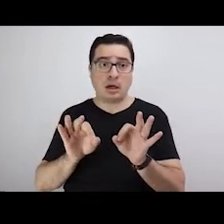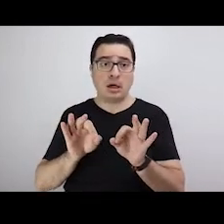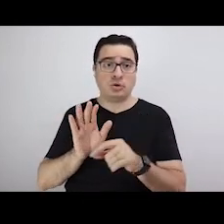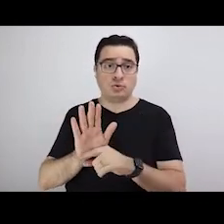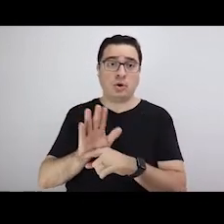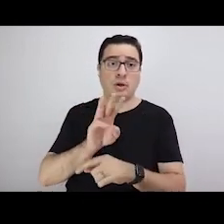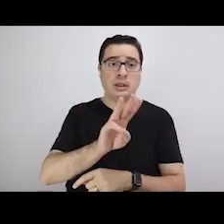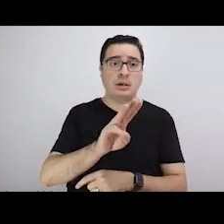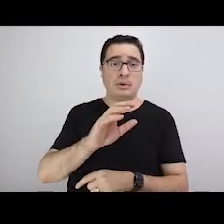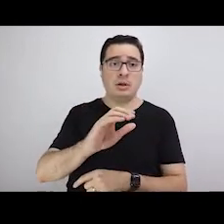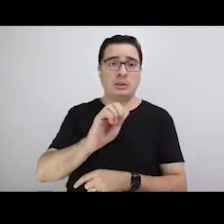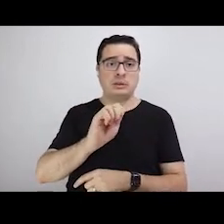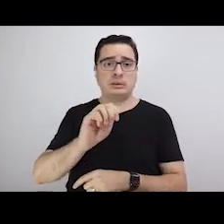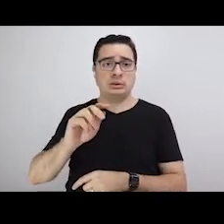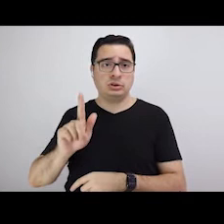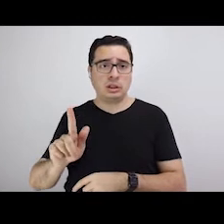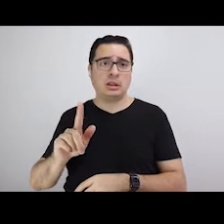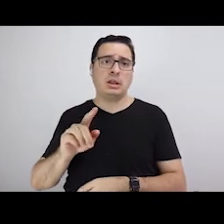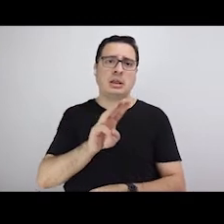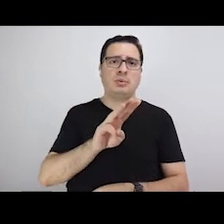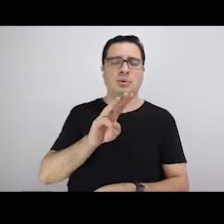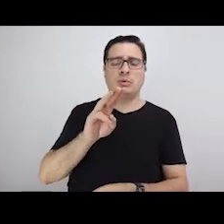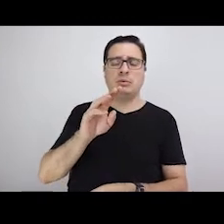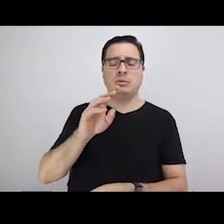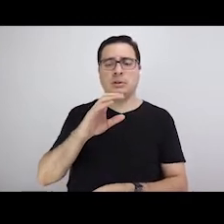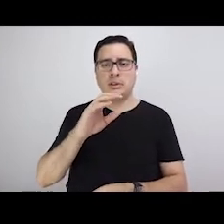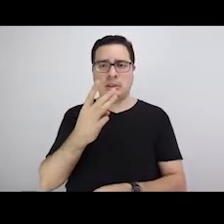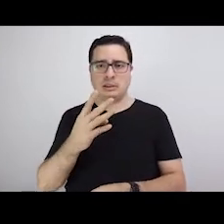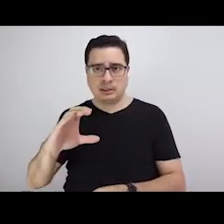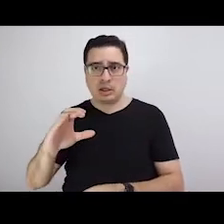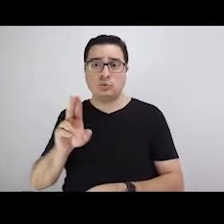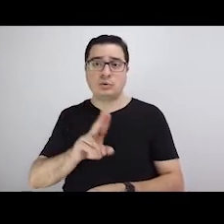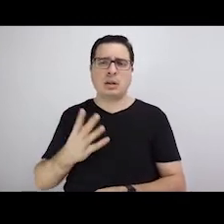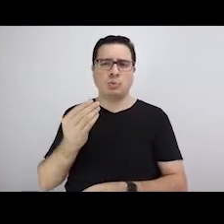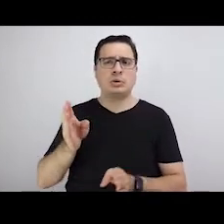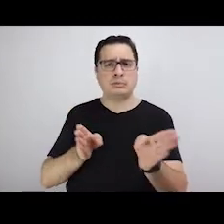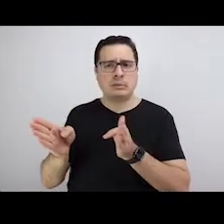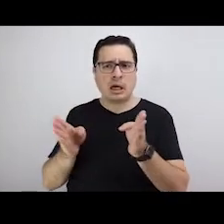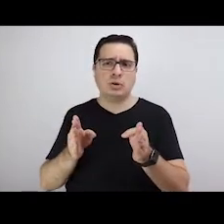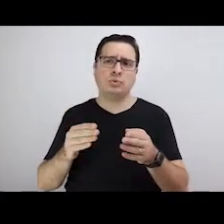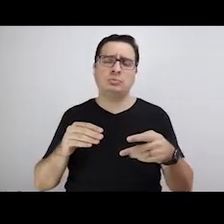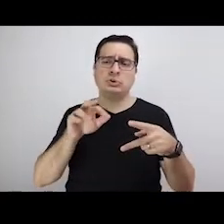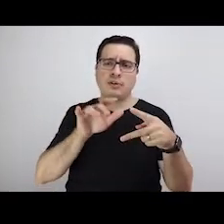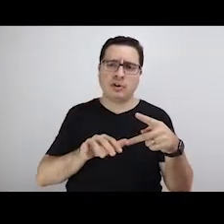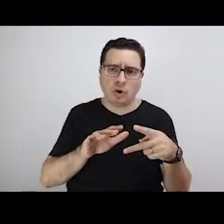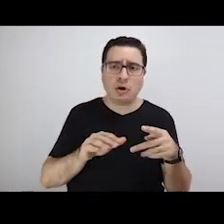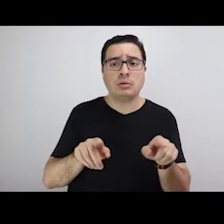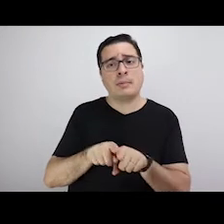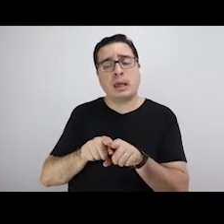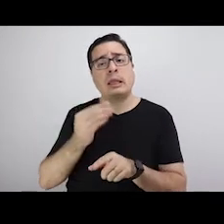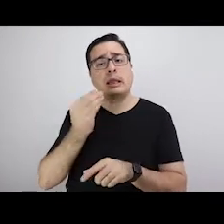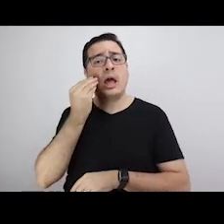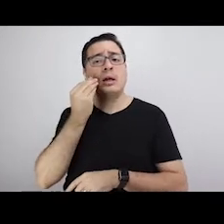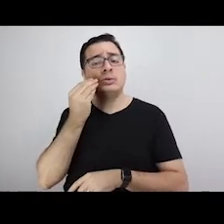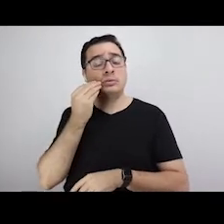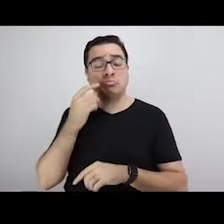pela W3C e bastante utilizado em acessibilidade, tanto por desenvolvedores quanto por testers, e